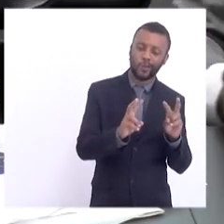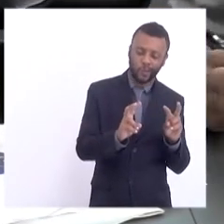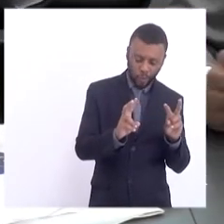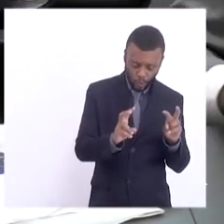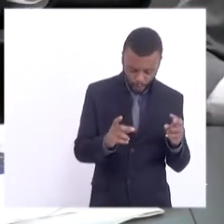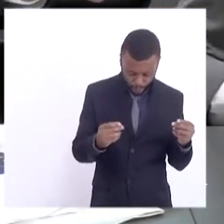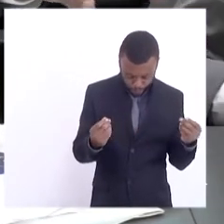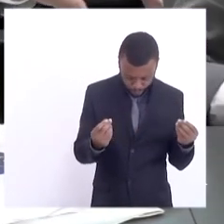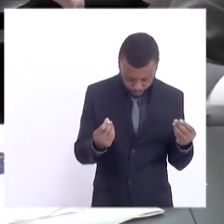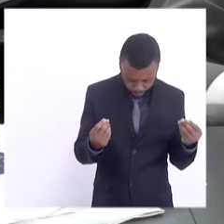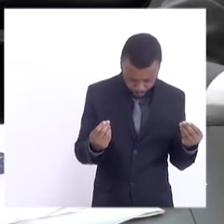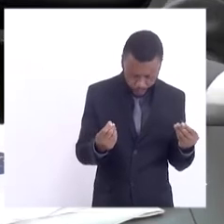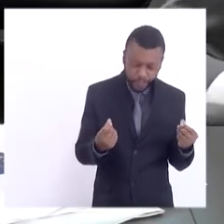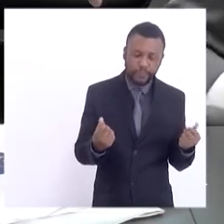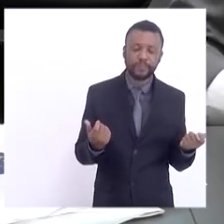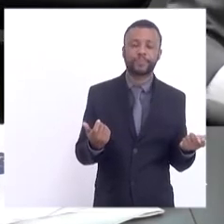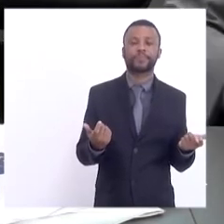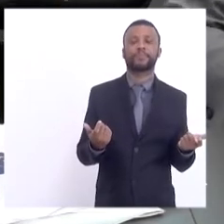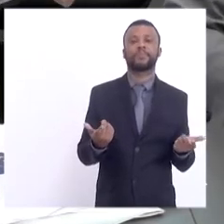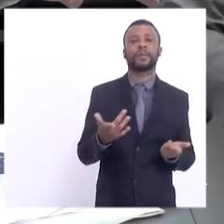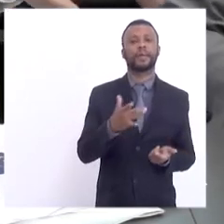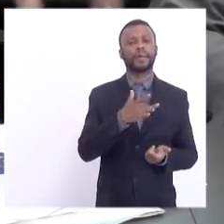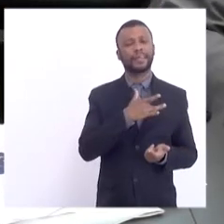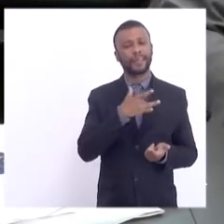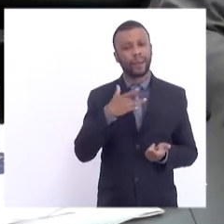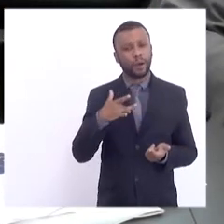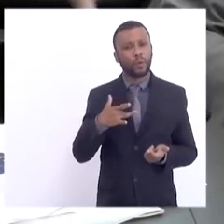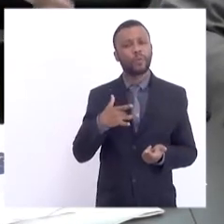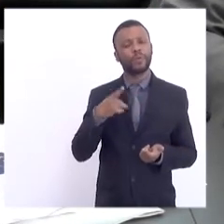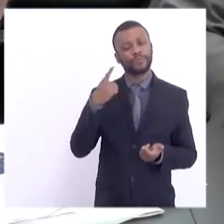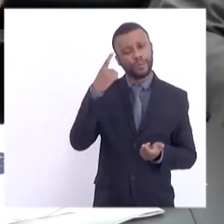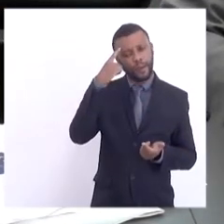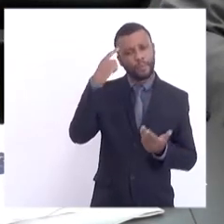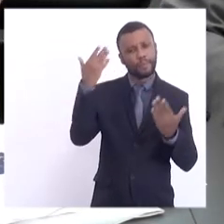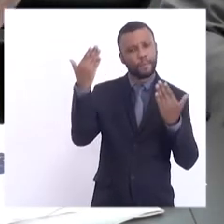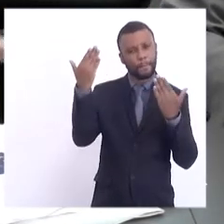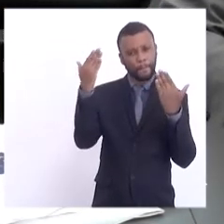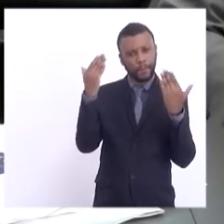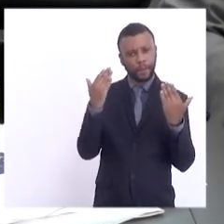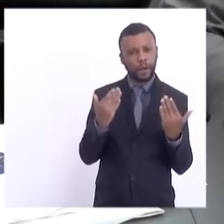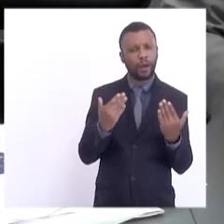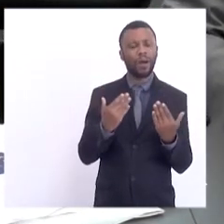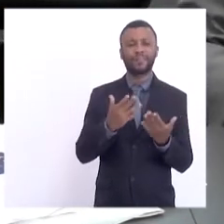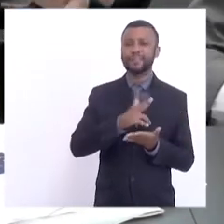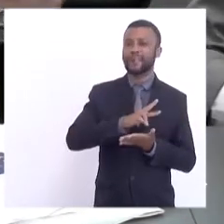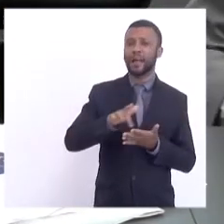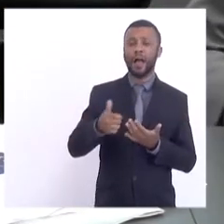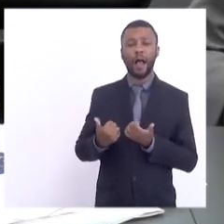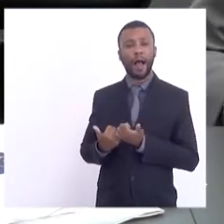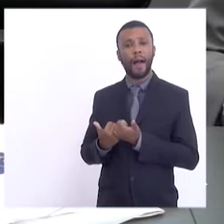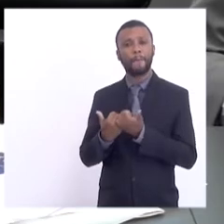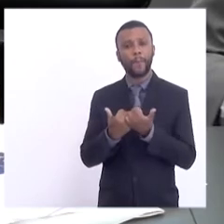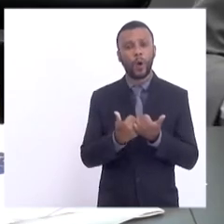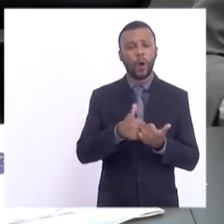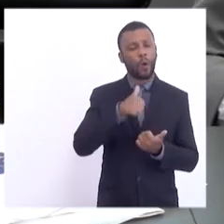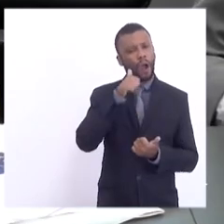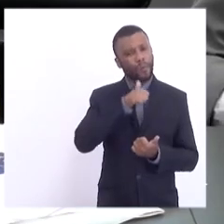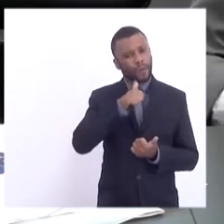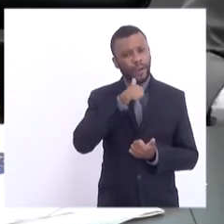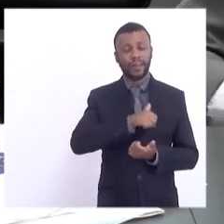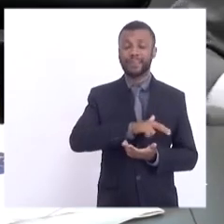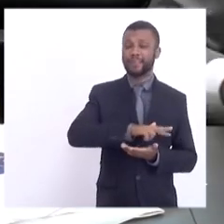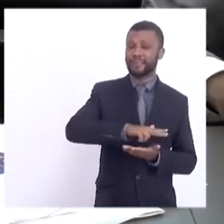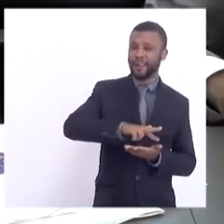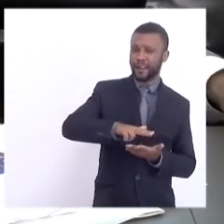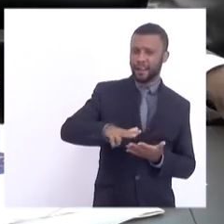questão de saúde dental dental tem que ter diversas né apoio a mulher e outros